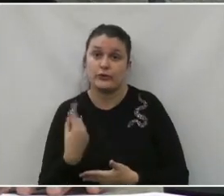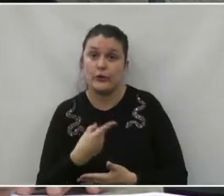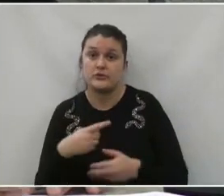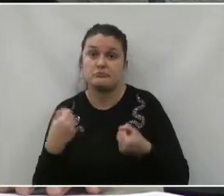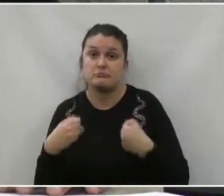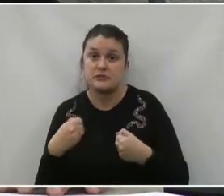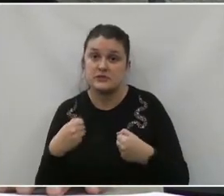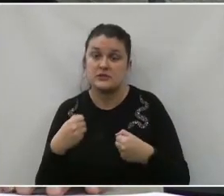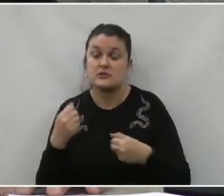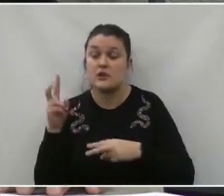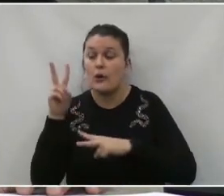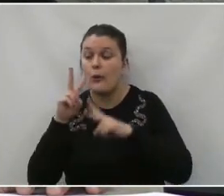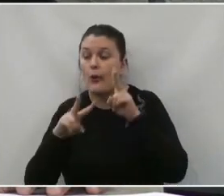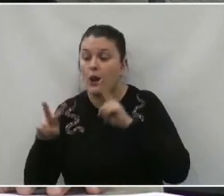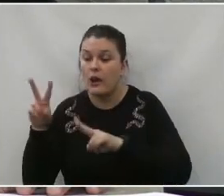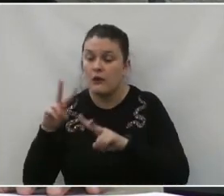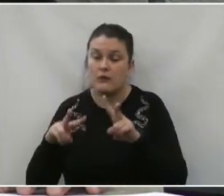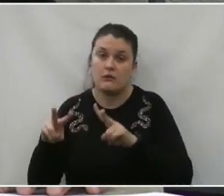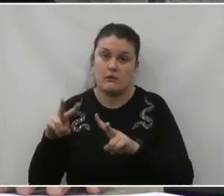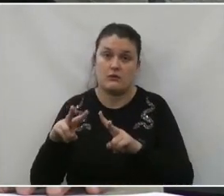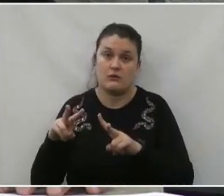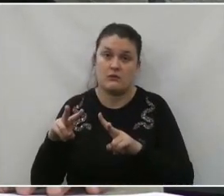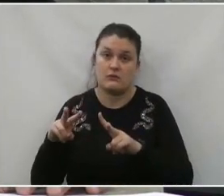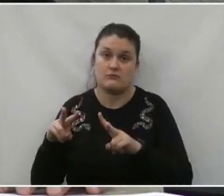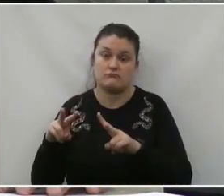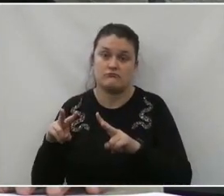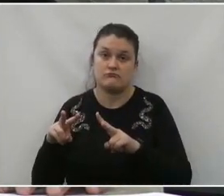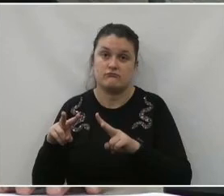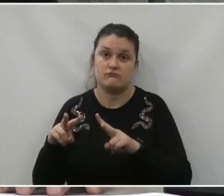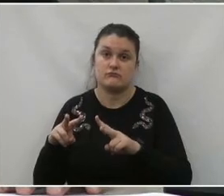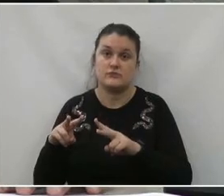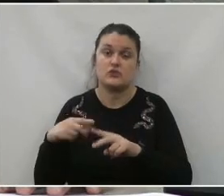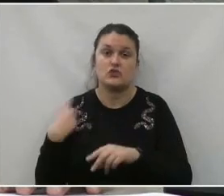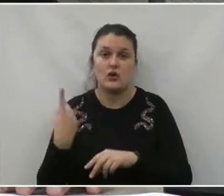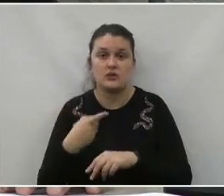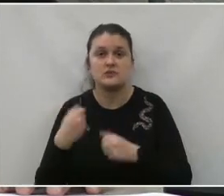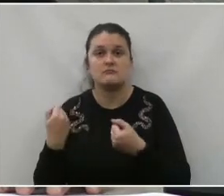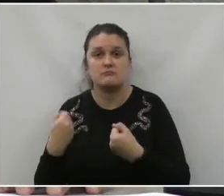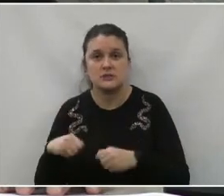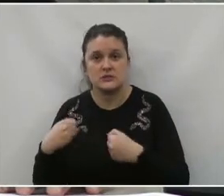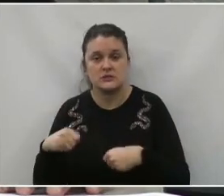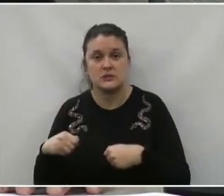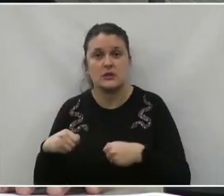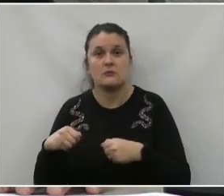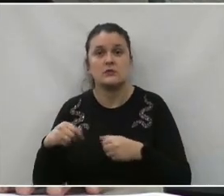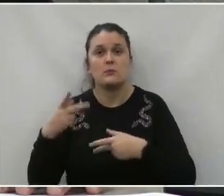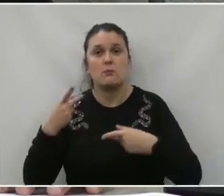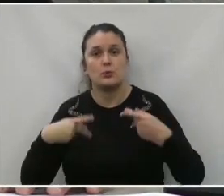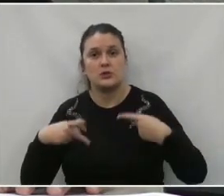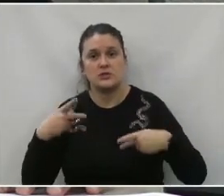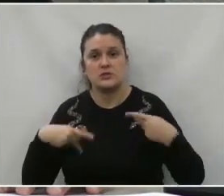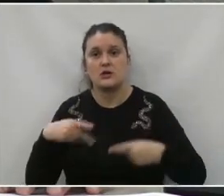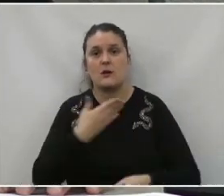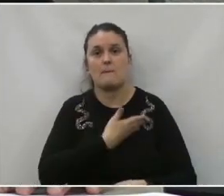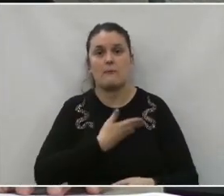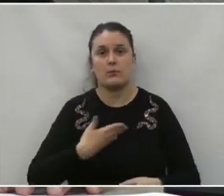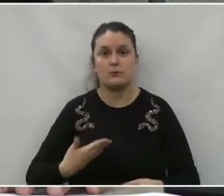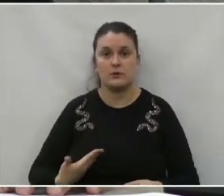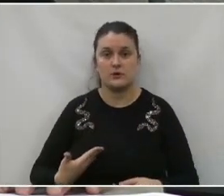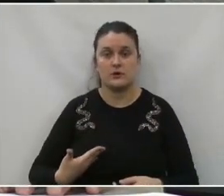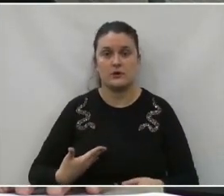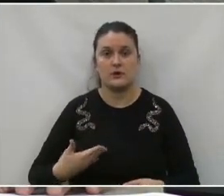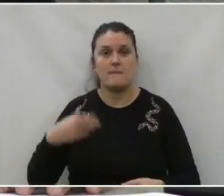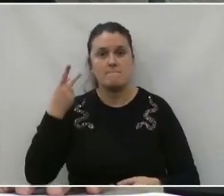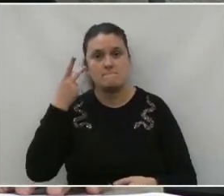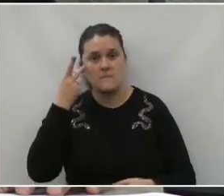estar olhando para essas situações. Nós precisamos políticas públicas